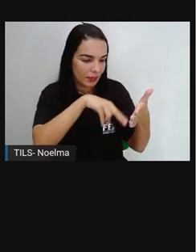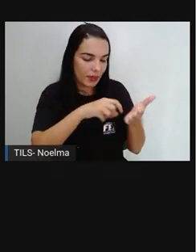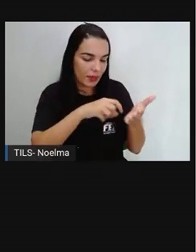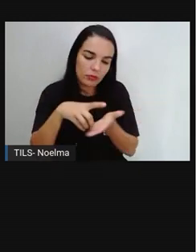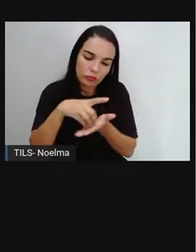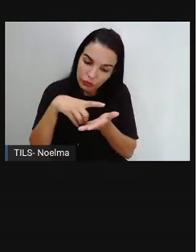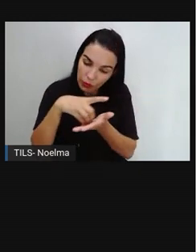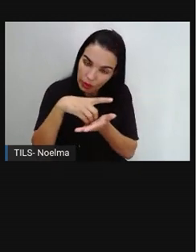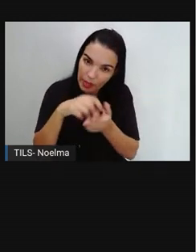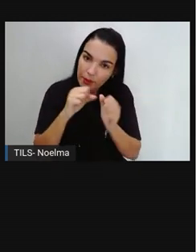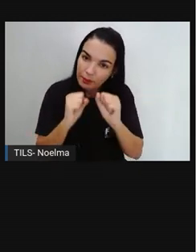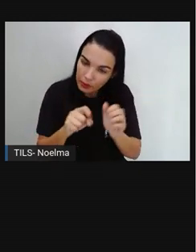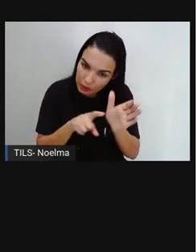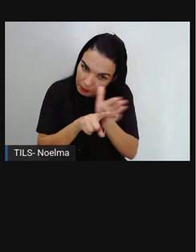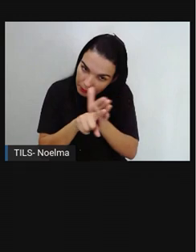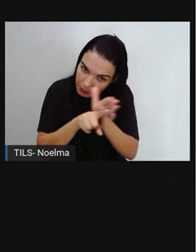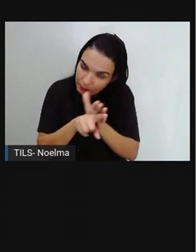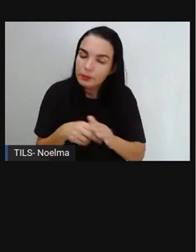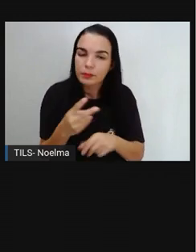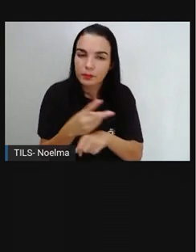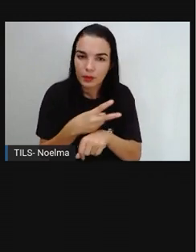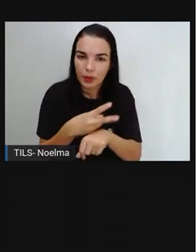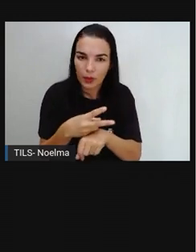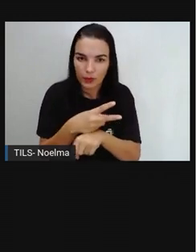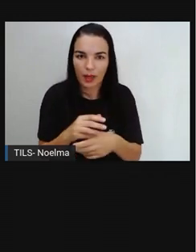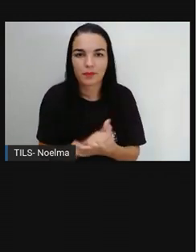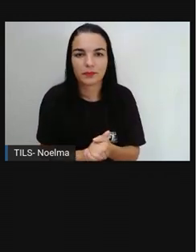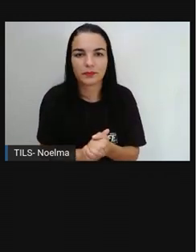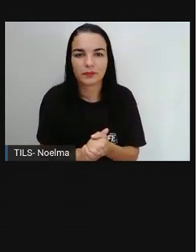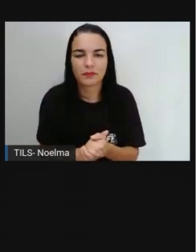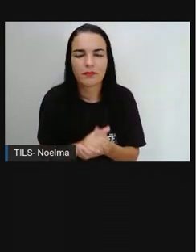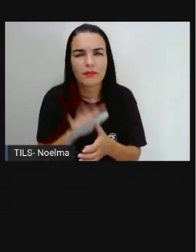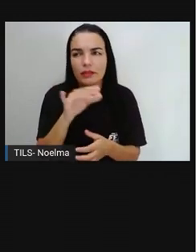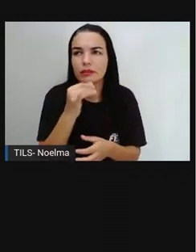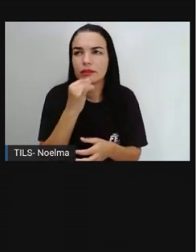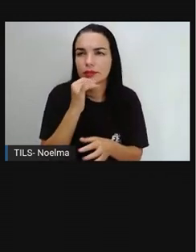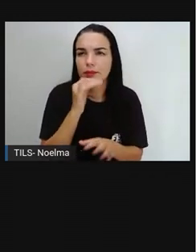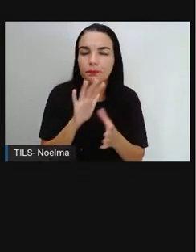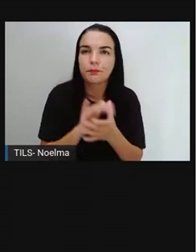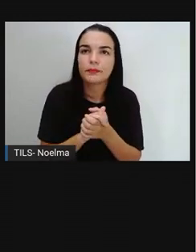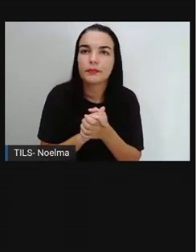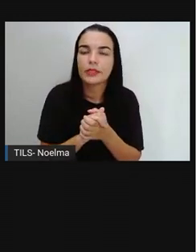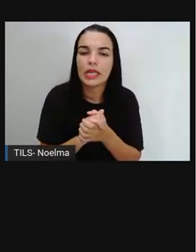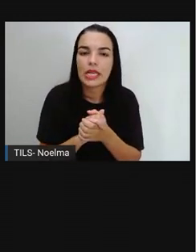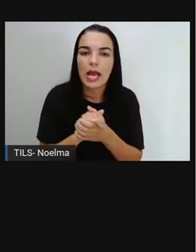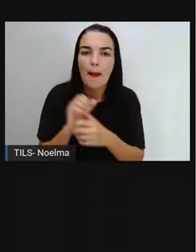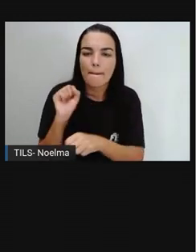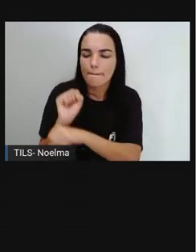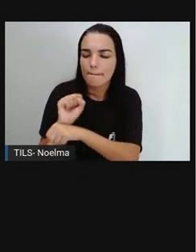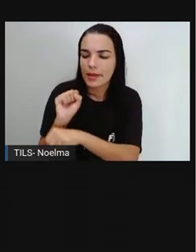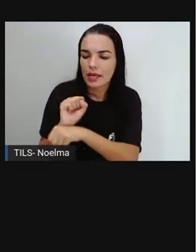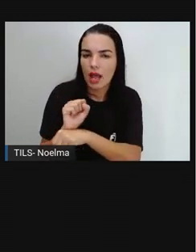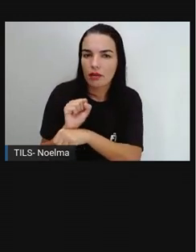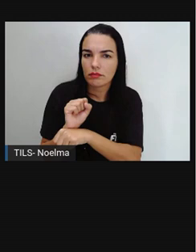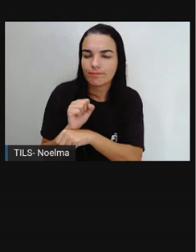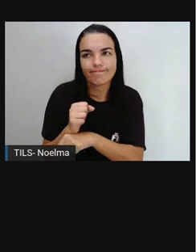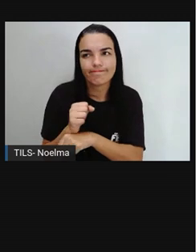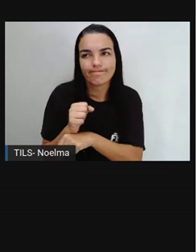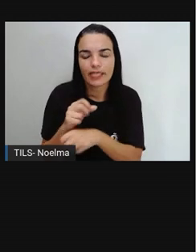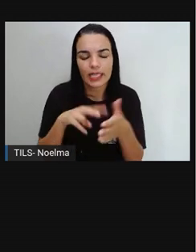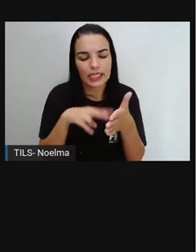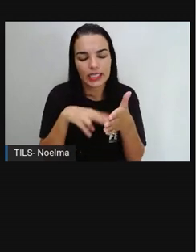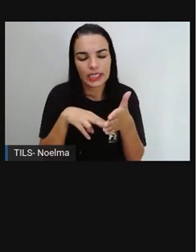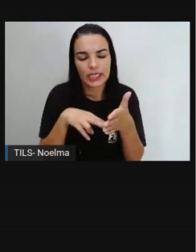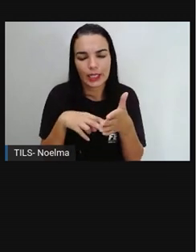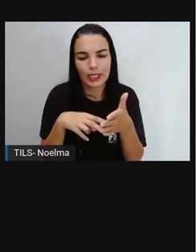um dicionário à mão para fazer isso. E se a gente pensar bem, vamos lá, se pararmos demais, perdemos a fluência da leitura,